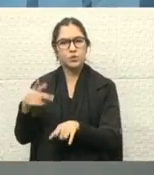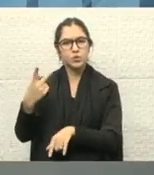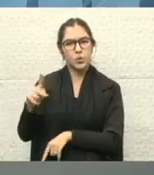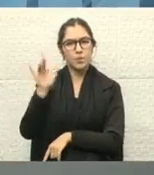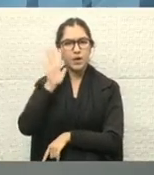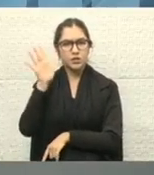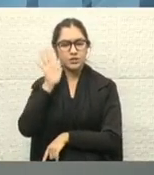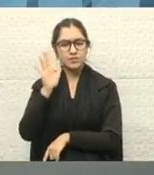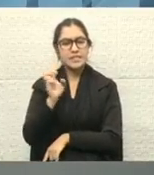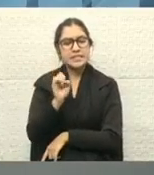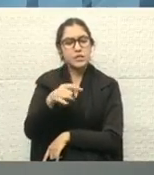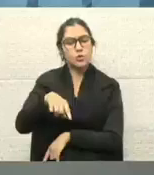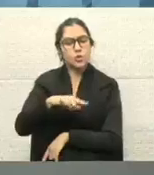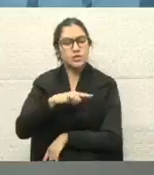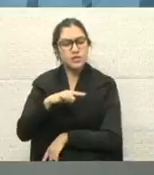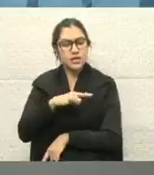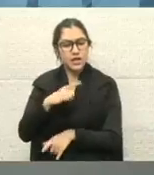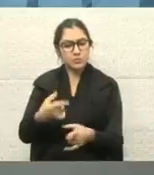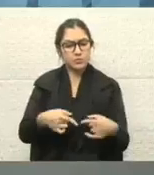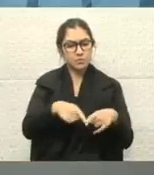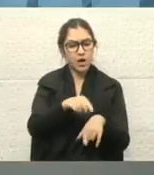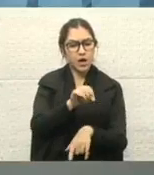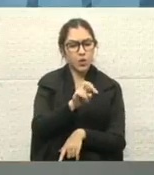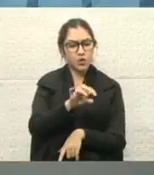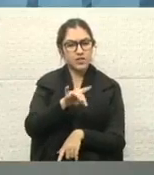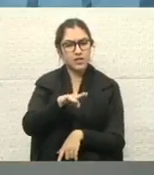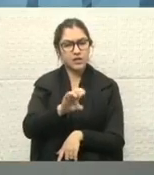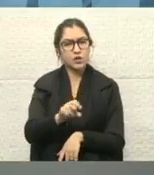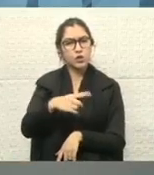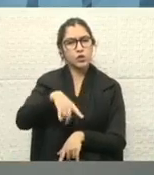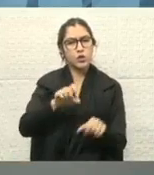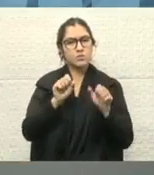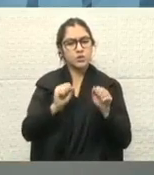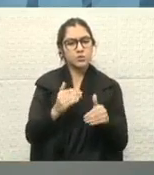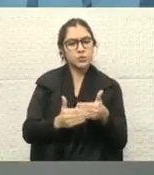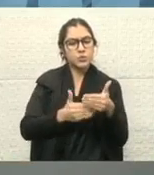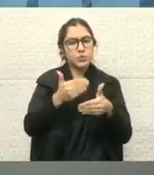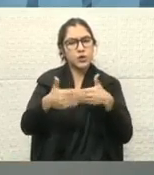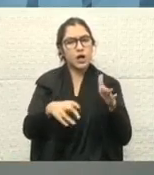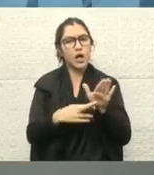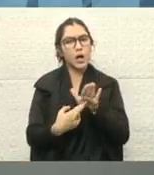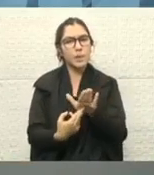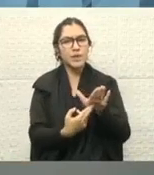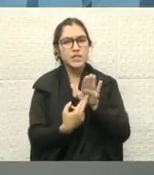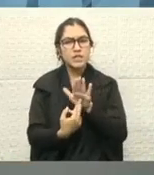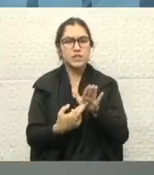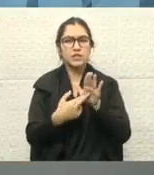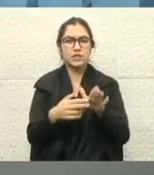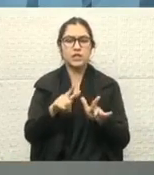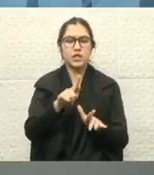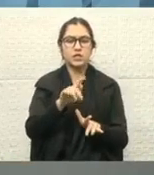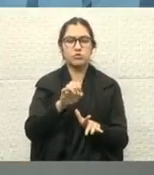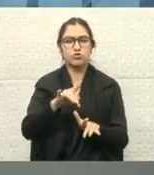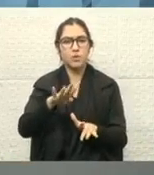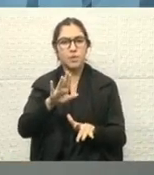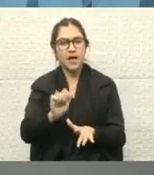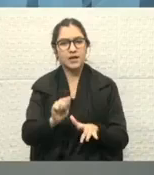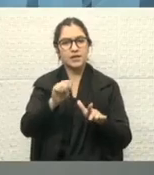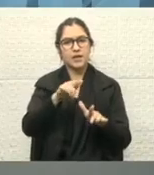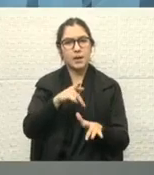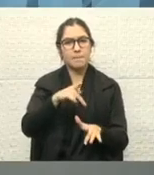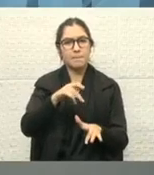imaginária. Se nós temos um par ordenado, nós podemos construir uma representação geométrica no